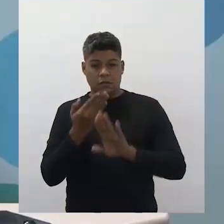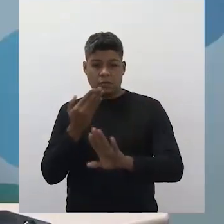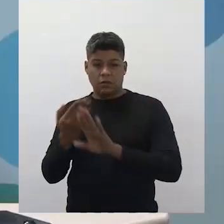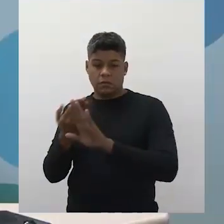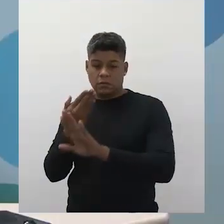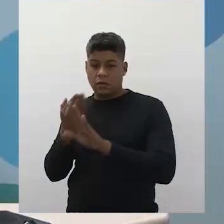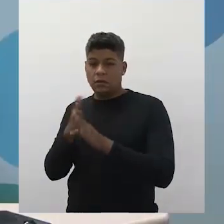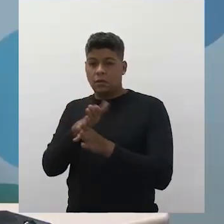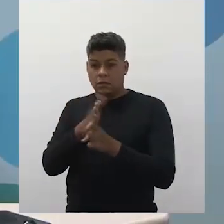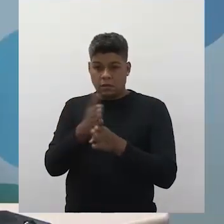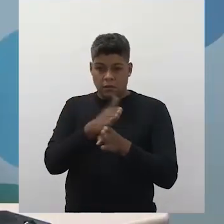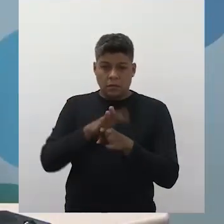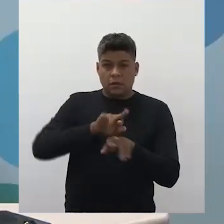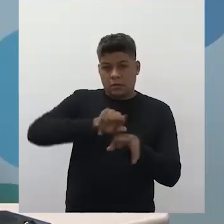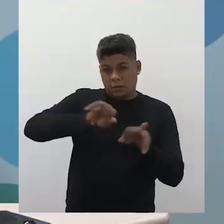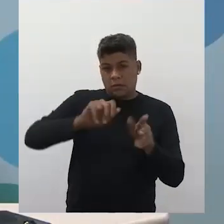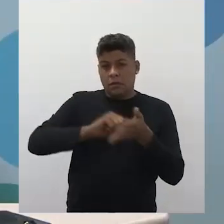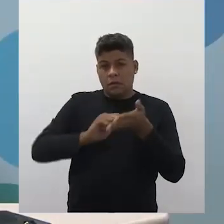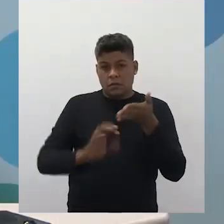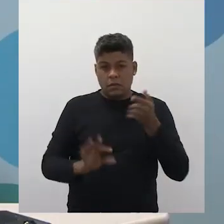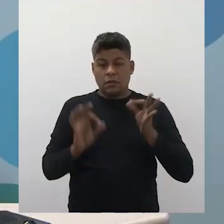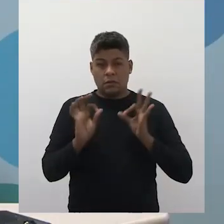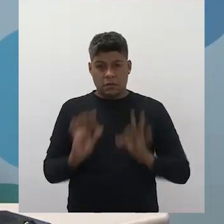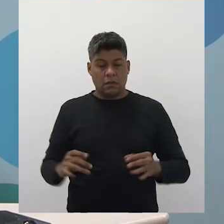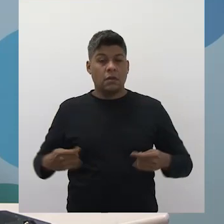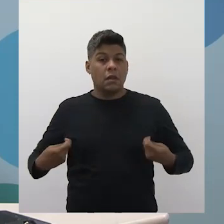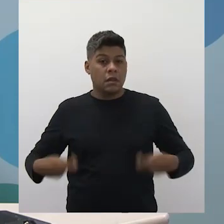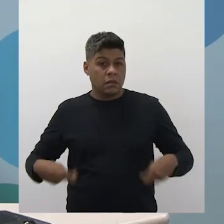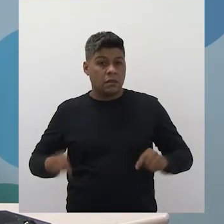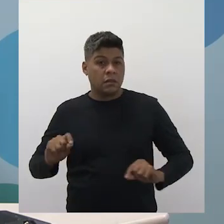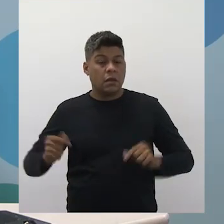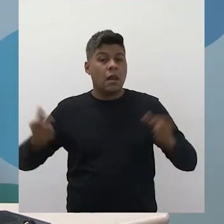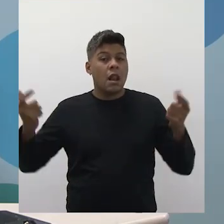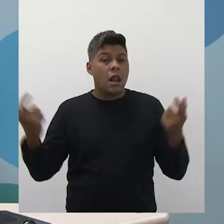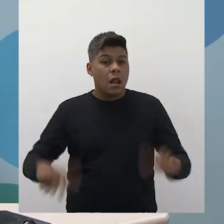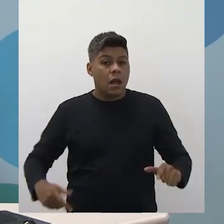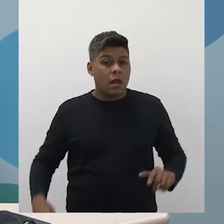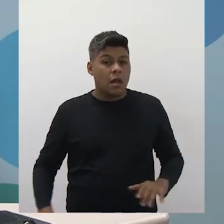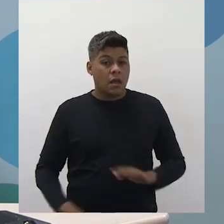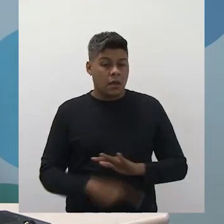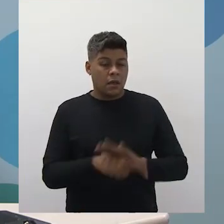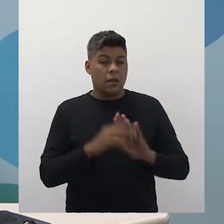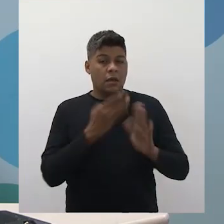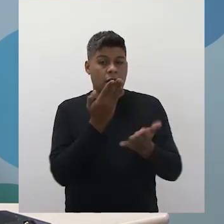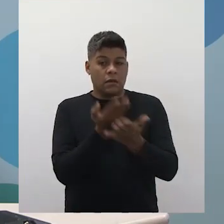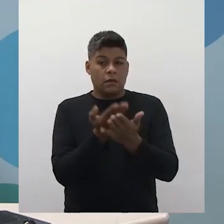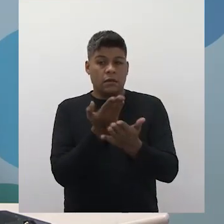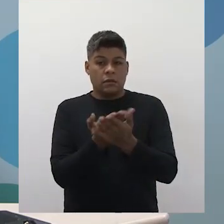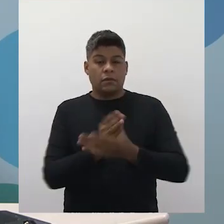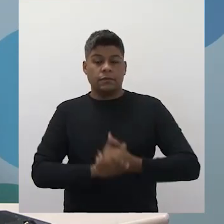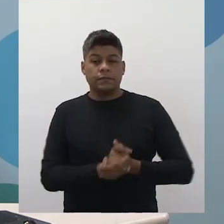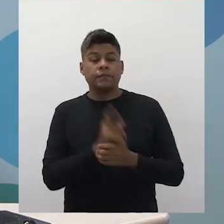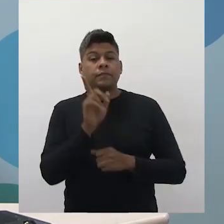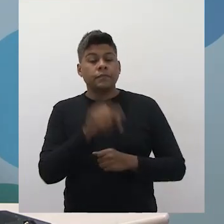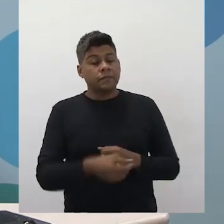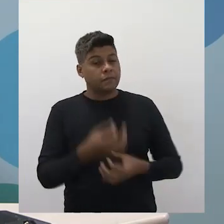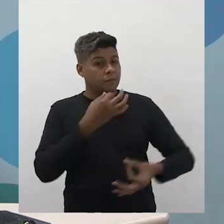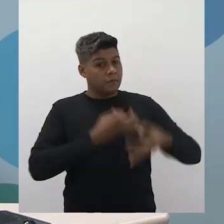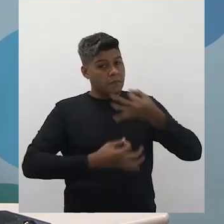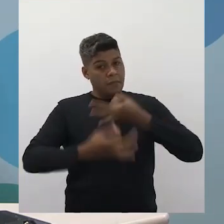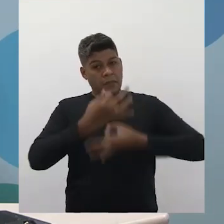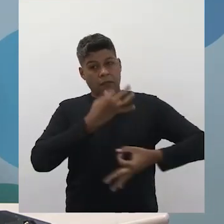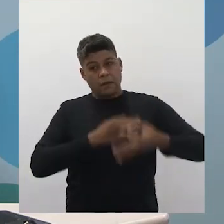questão híbrida, remota dessas atividades, adequando às necessidades e locais da escola. Então, são as sugestões que